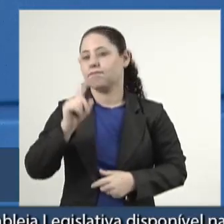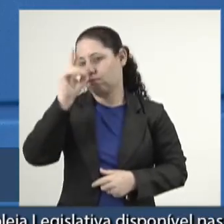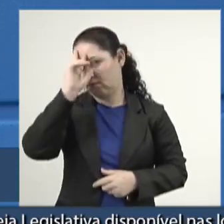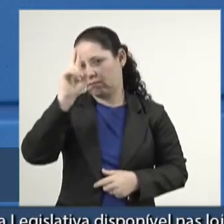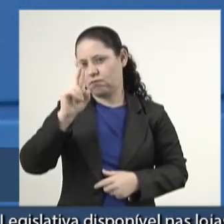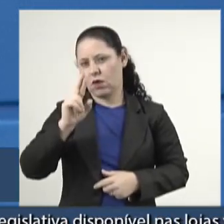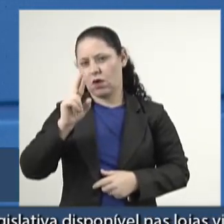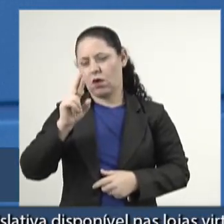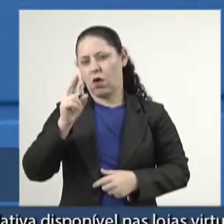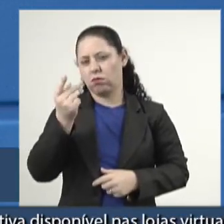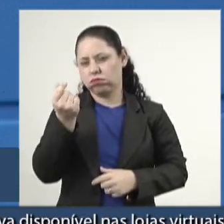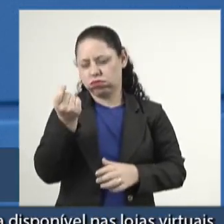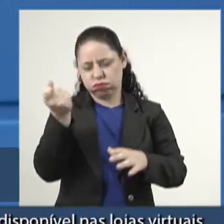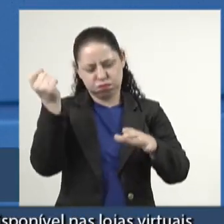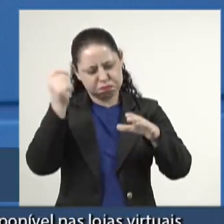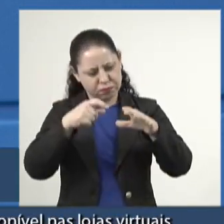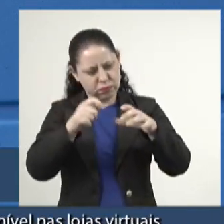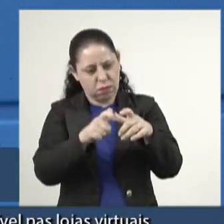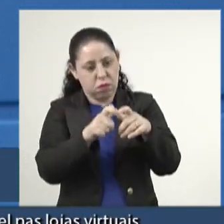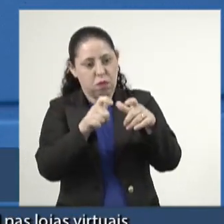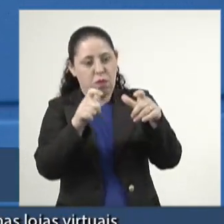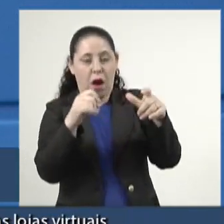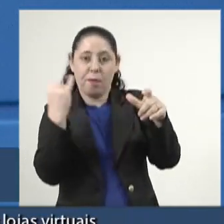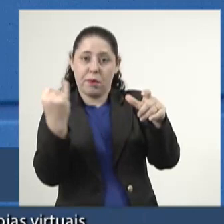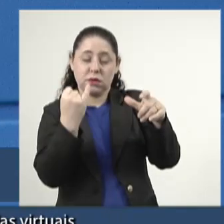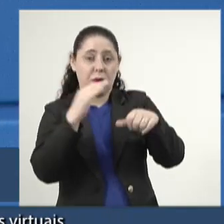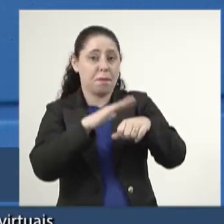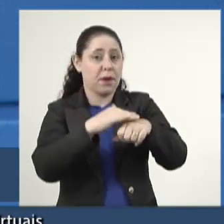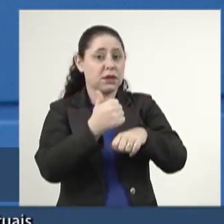pelos grandes fundos de investimento, com mais